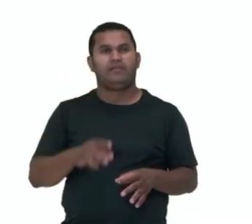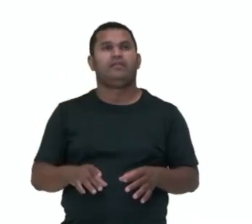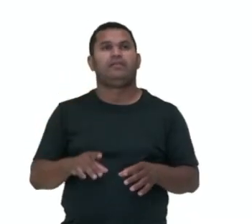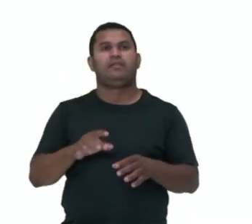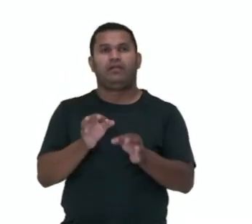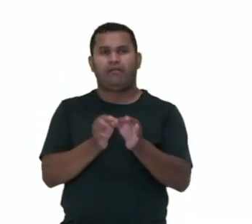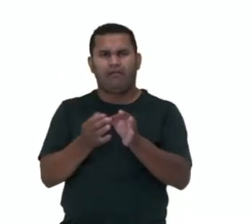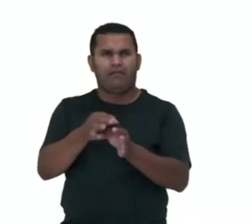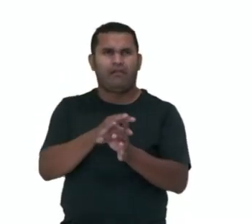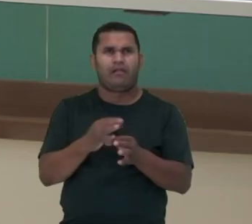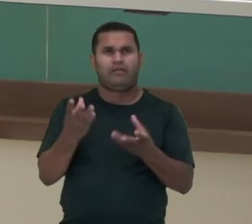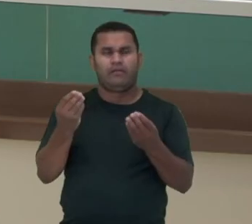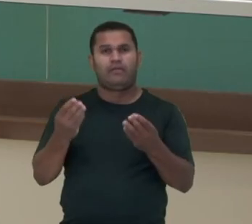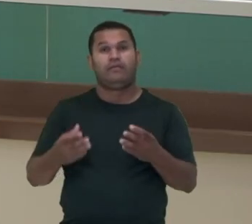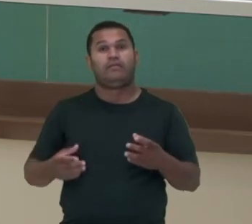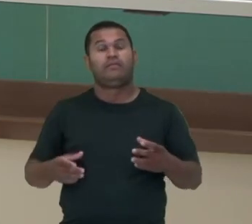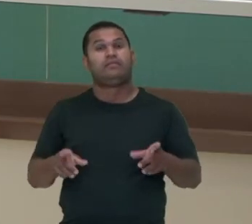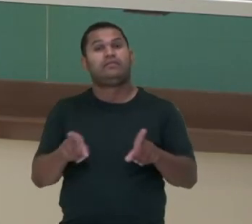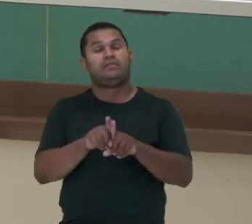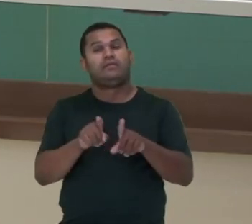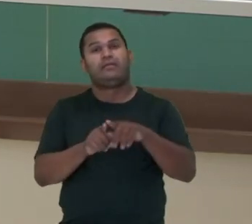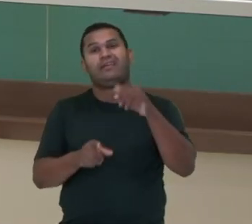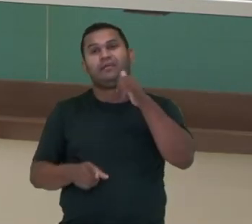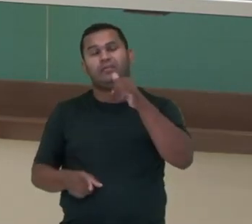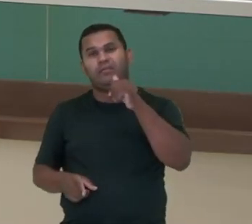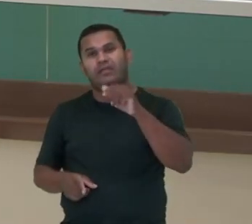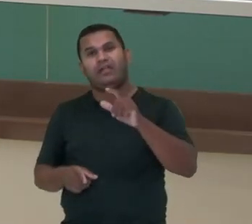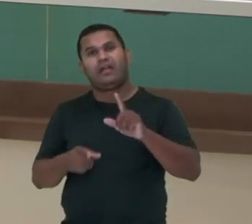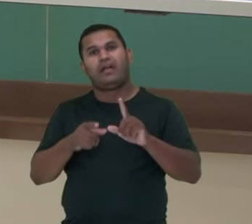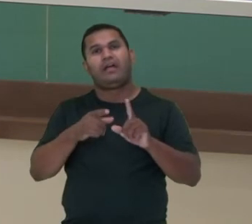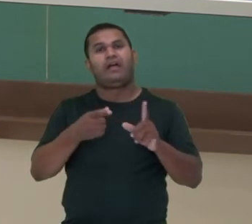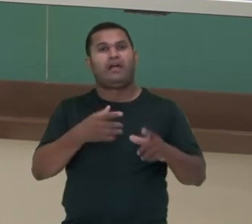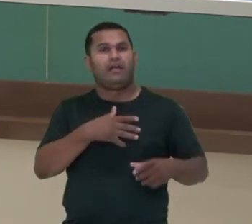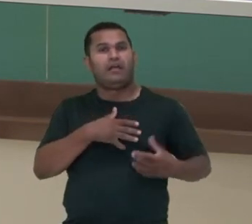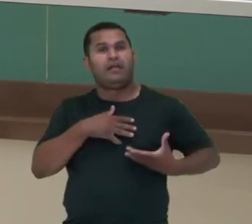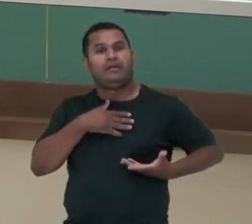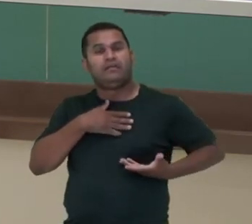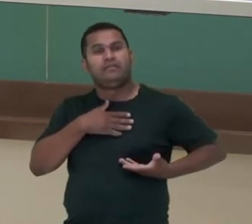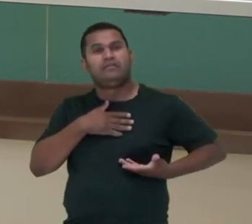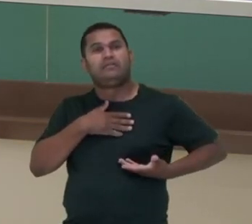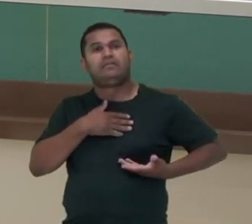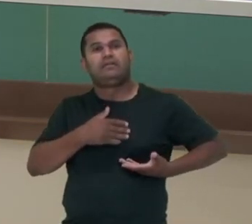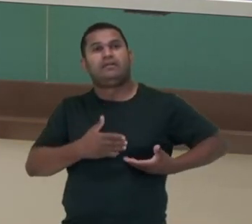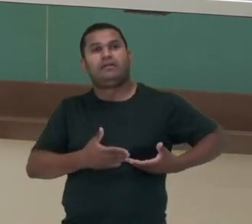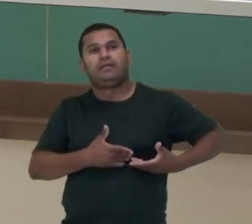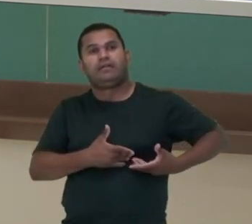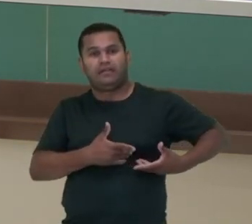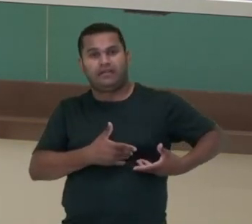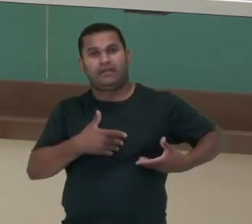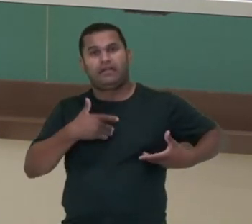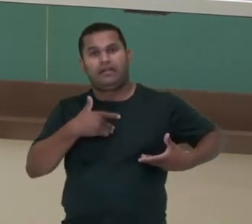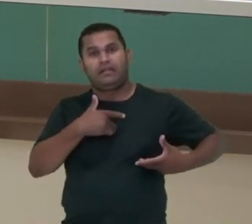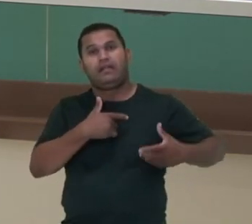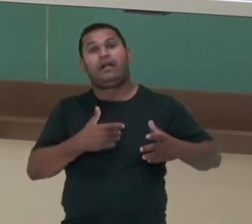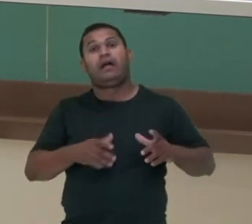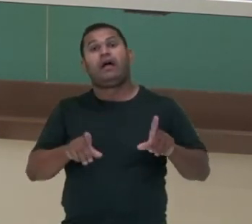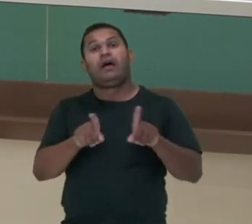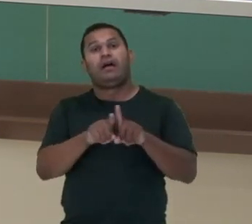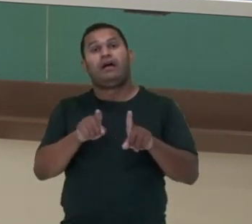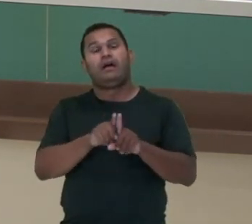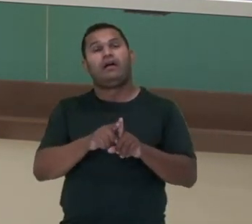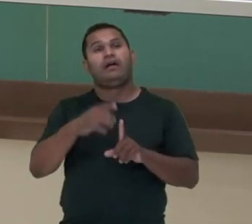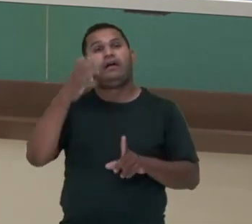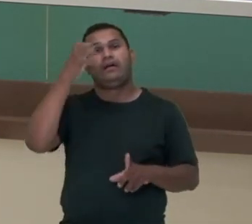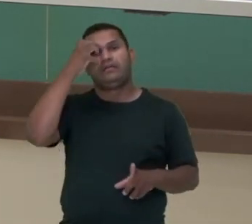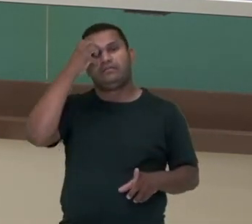linfonodos que aparecem ali são ali os gânglios, né, linfáticos, onde eles ficam inchados, né, em função da própria